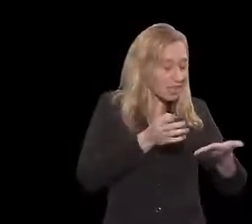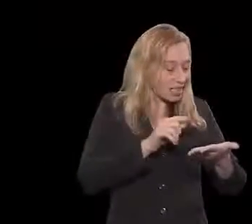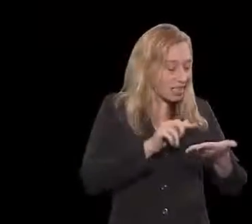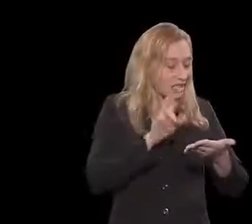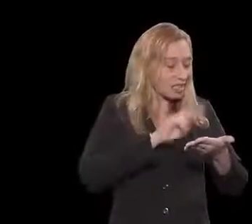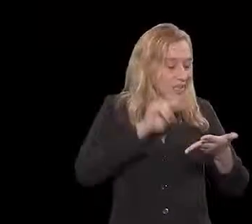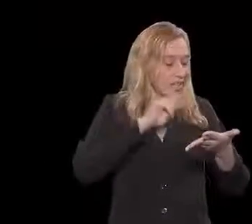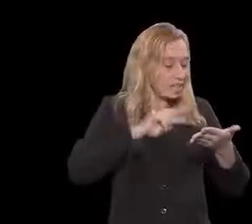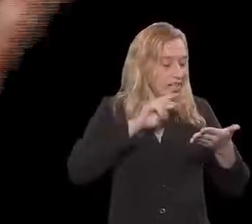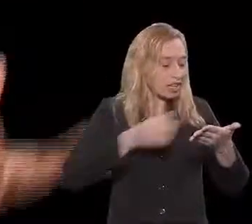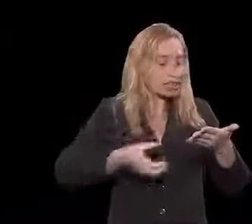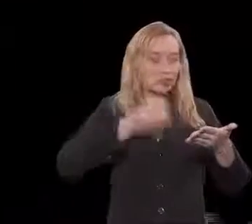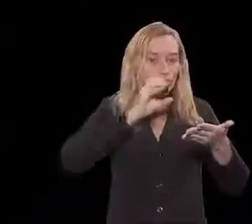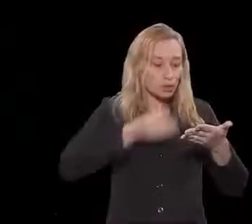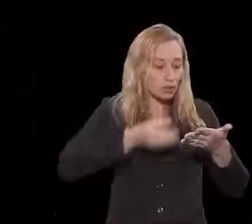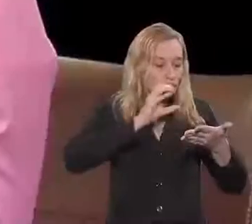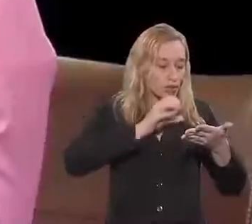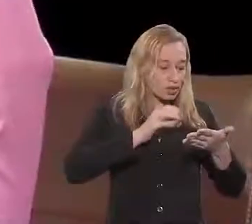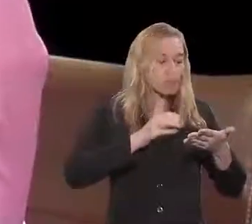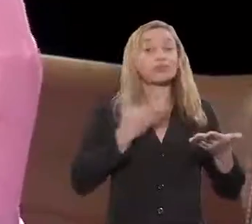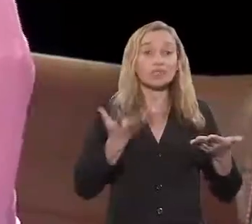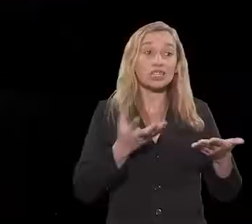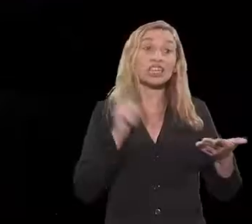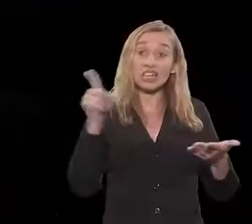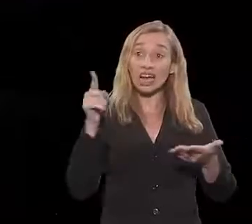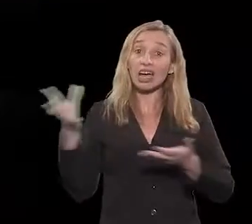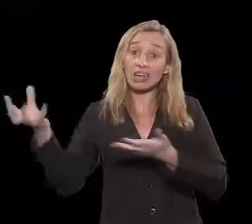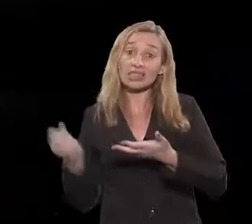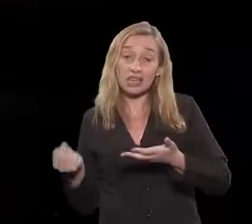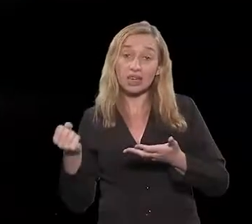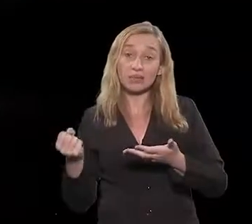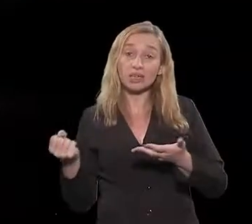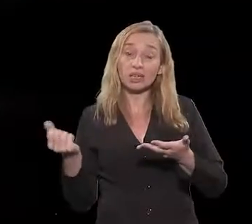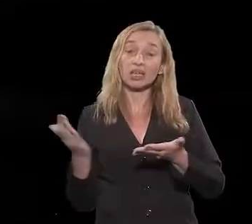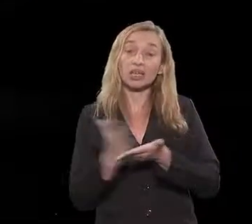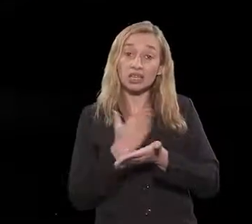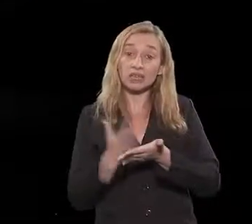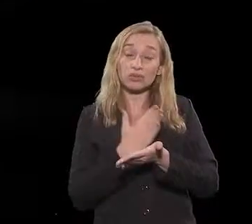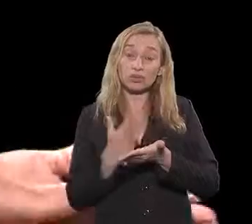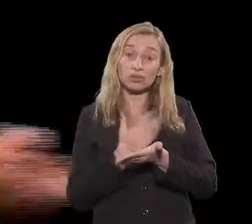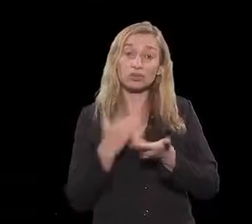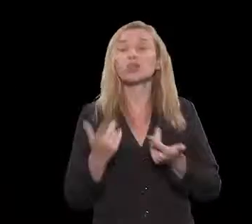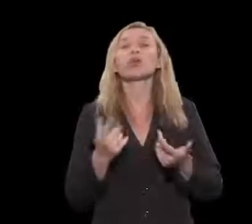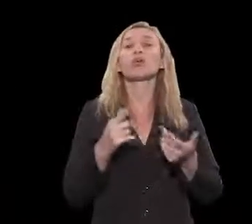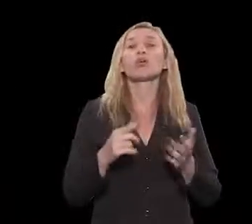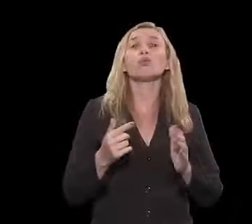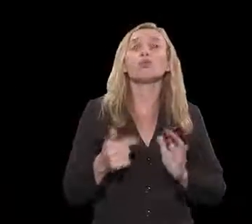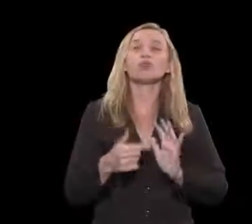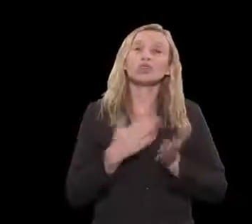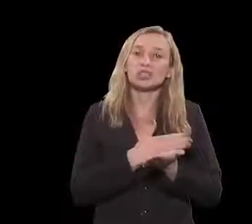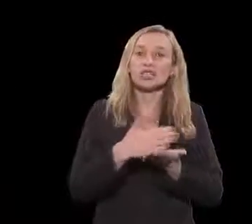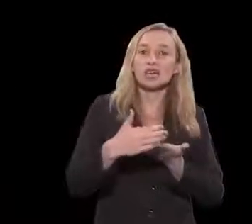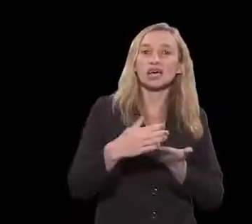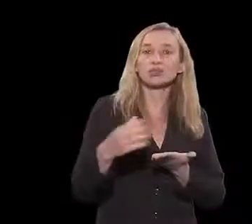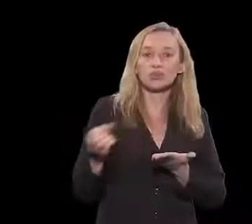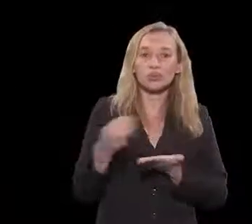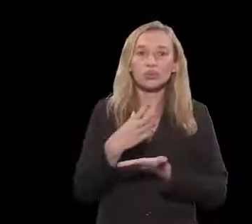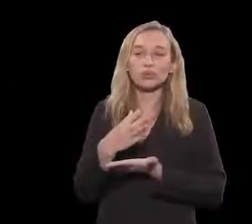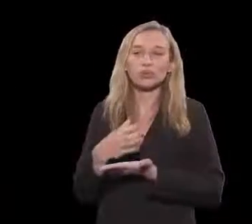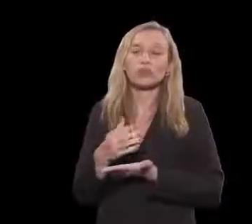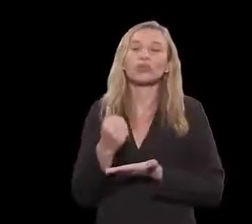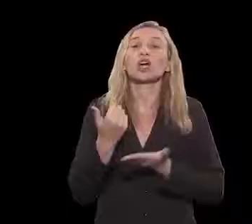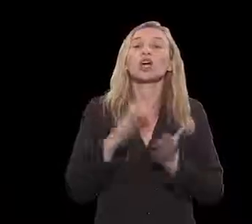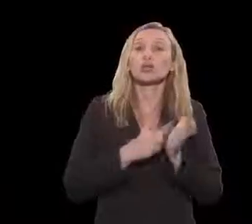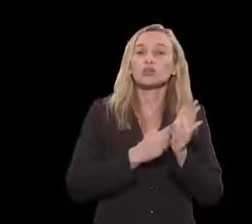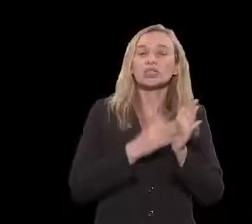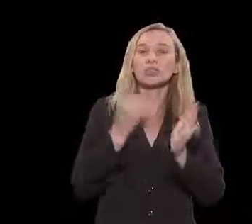no bar, permaneça ali. E né? recebe doação. E recebe, sim, aliás, está num processo, como foi lançado recente, a Barblioteca, e o Samba em